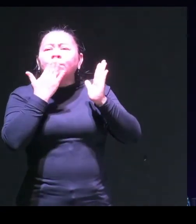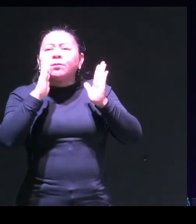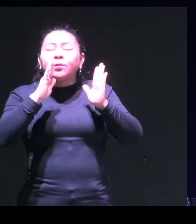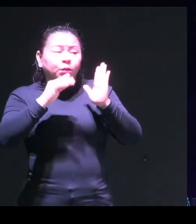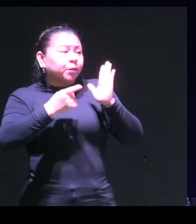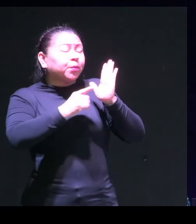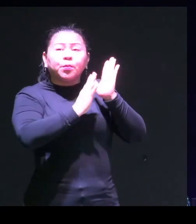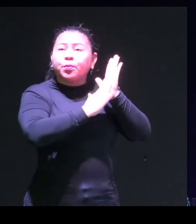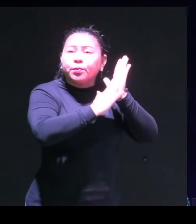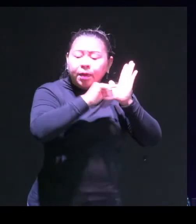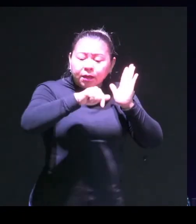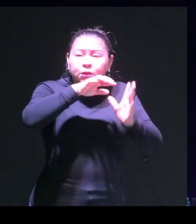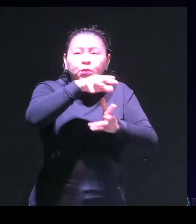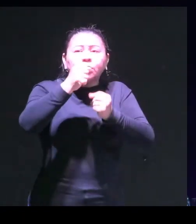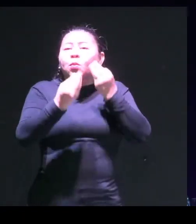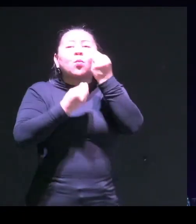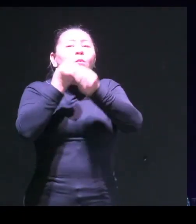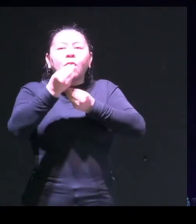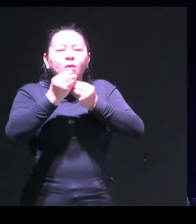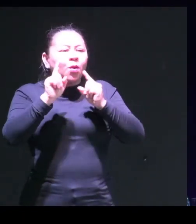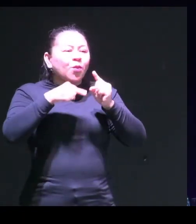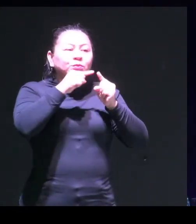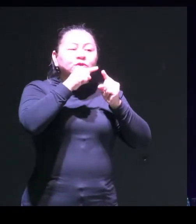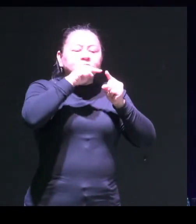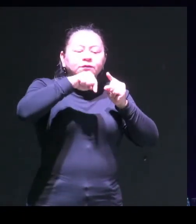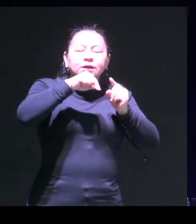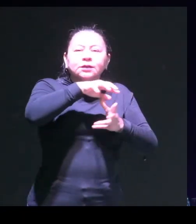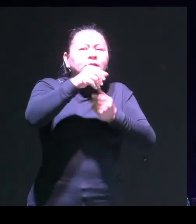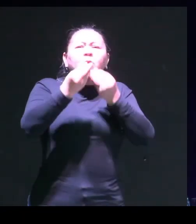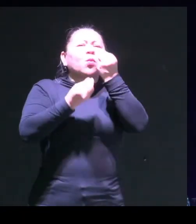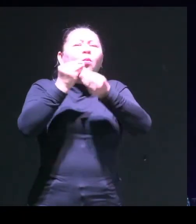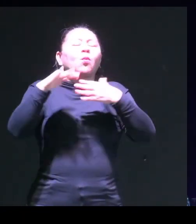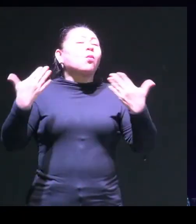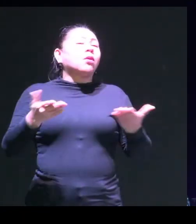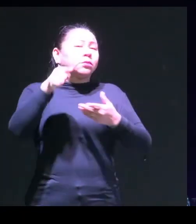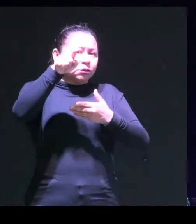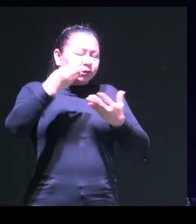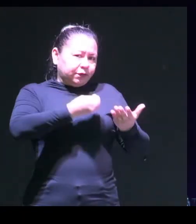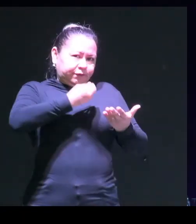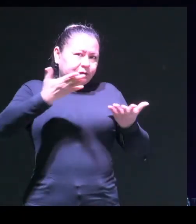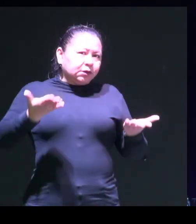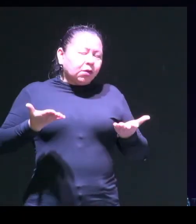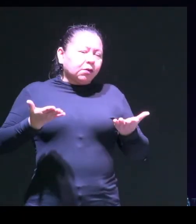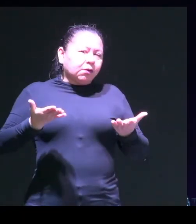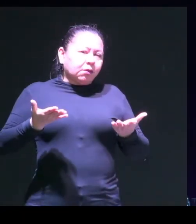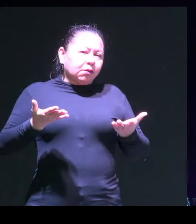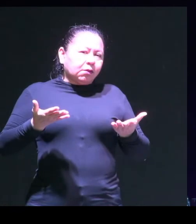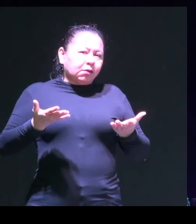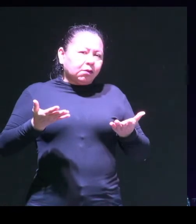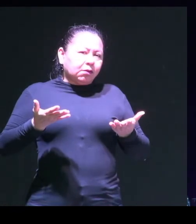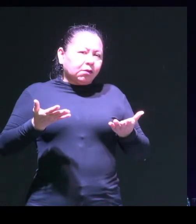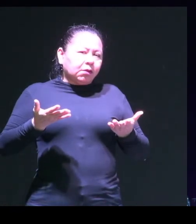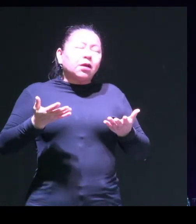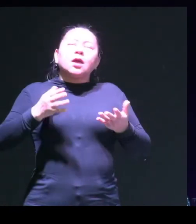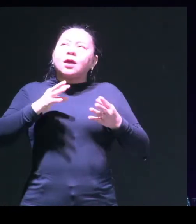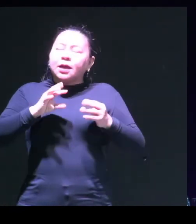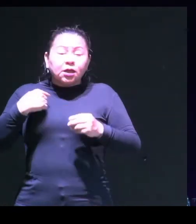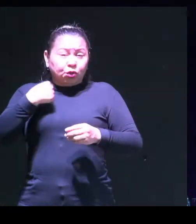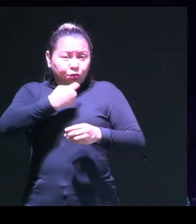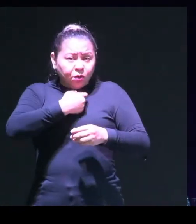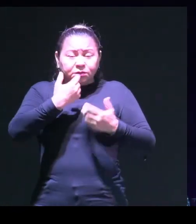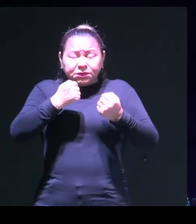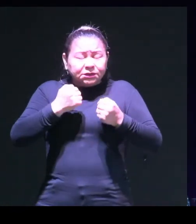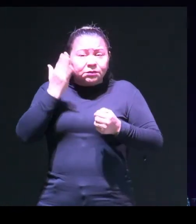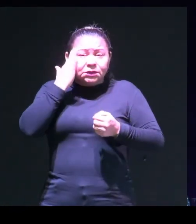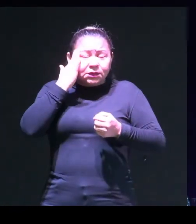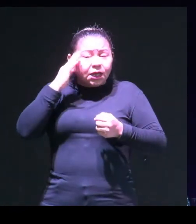terra? Irmãos, o propósito maior na terra é fazer aquilo que Deus nos